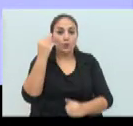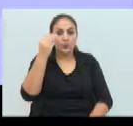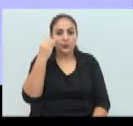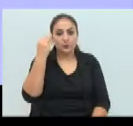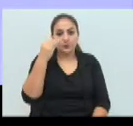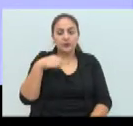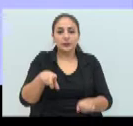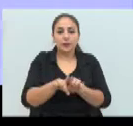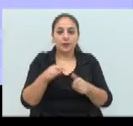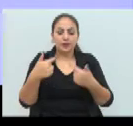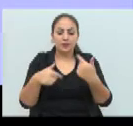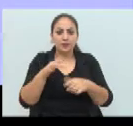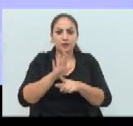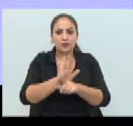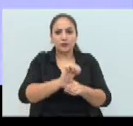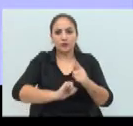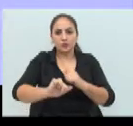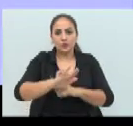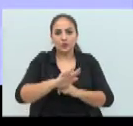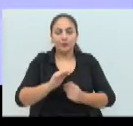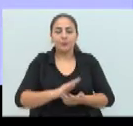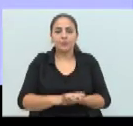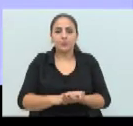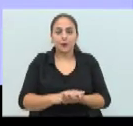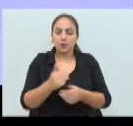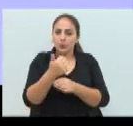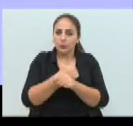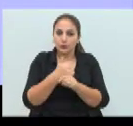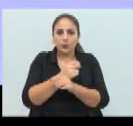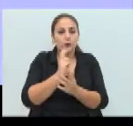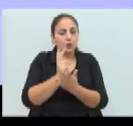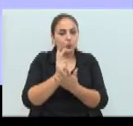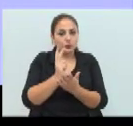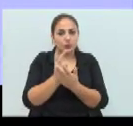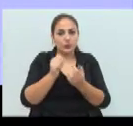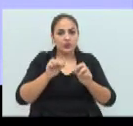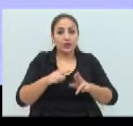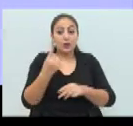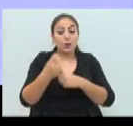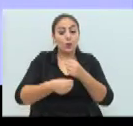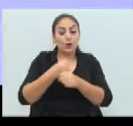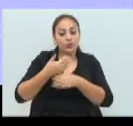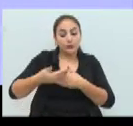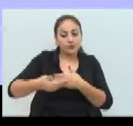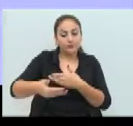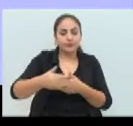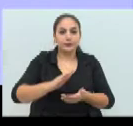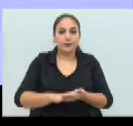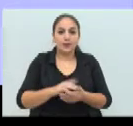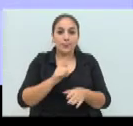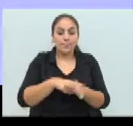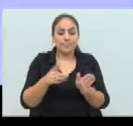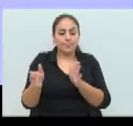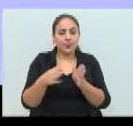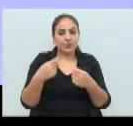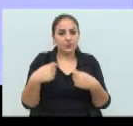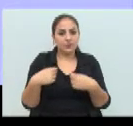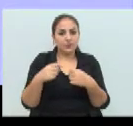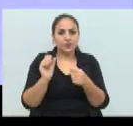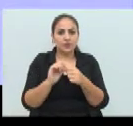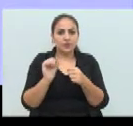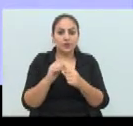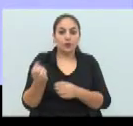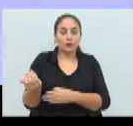com psicólogas e assistentes sociais. Os profissionais continuam nos cargos por 1 ano, prazo necessário